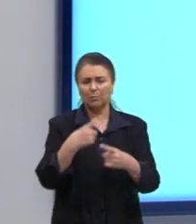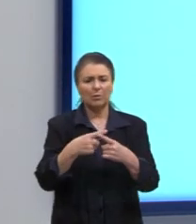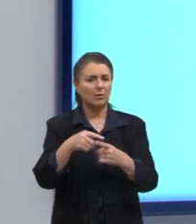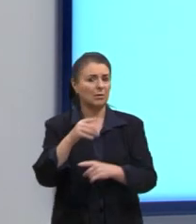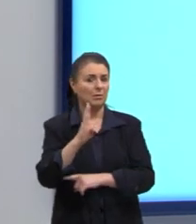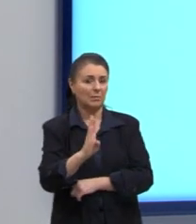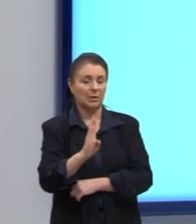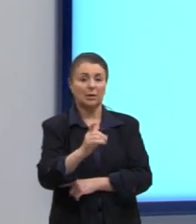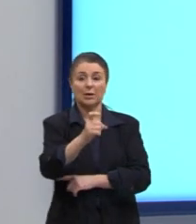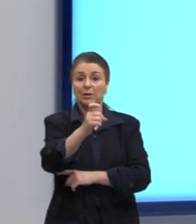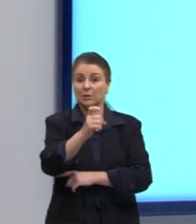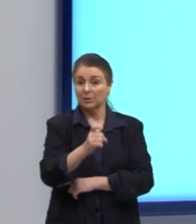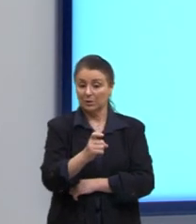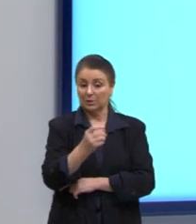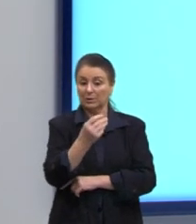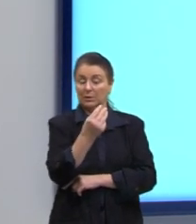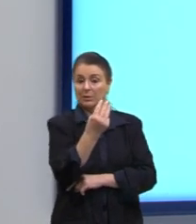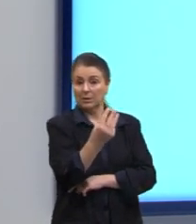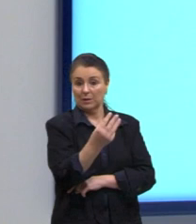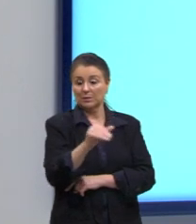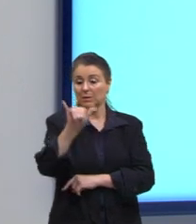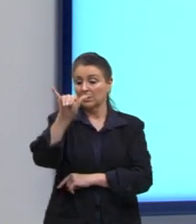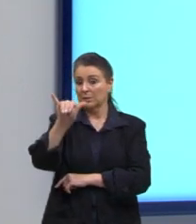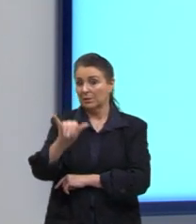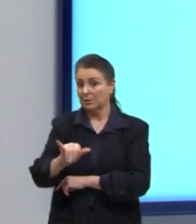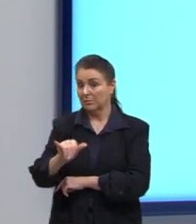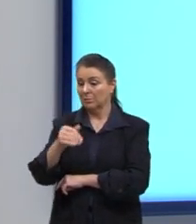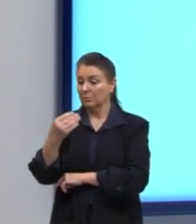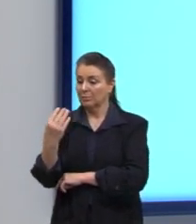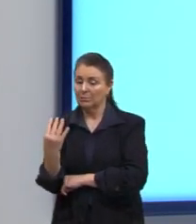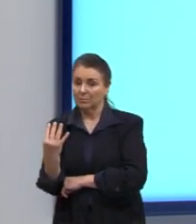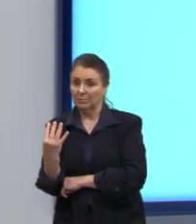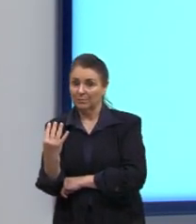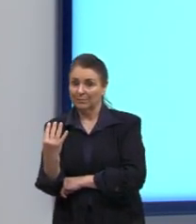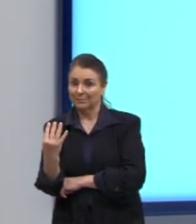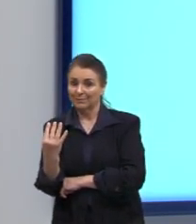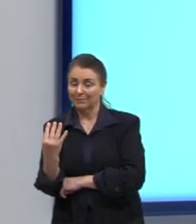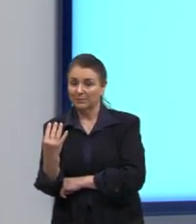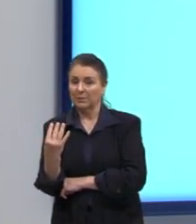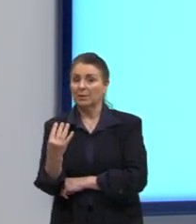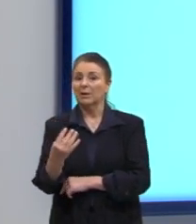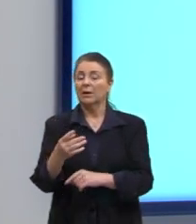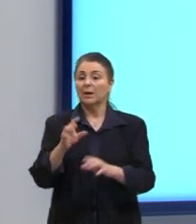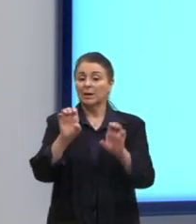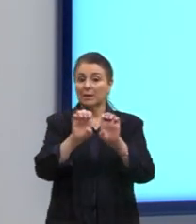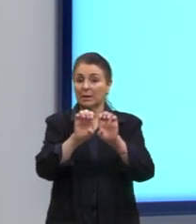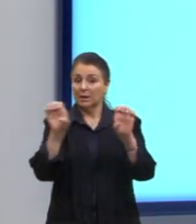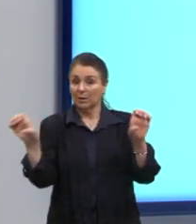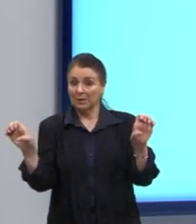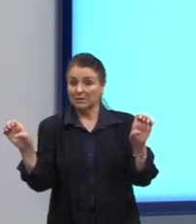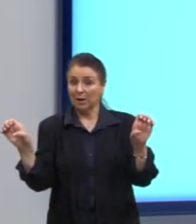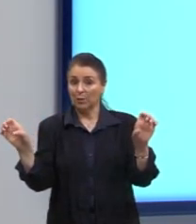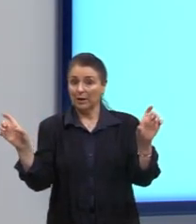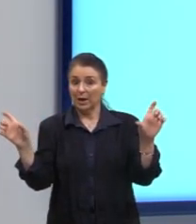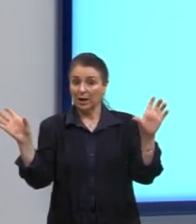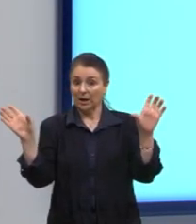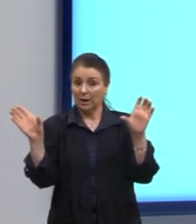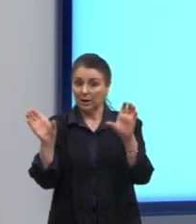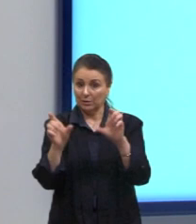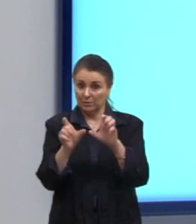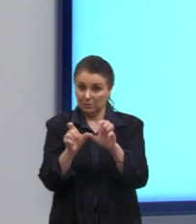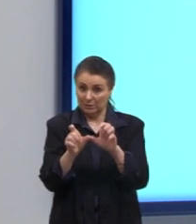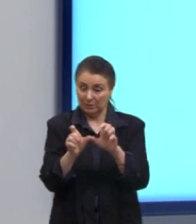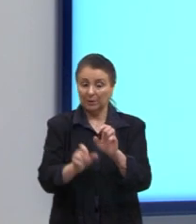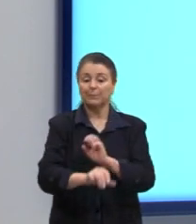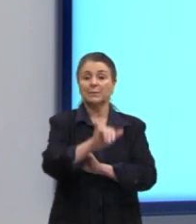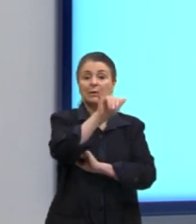o x é igual a 3 o y é igual a 4 então na nossa equação reduzida onde tinha o y